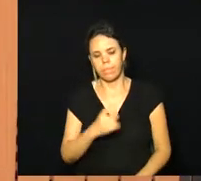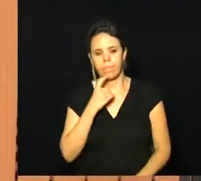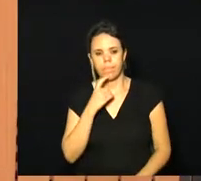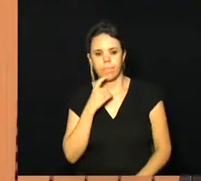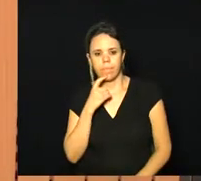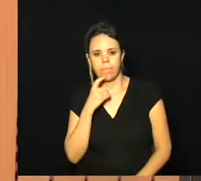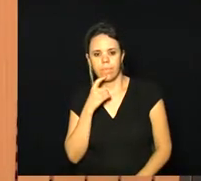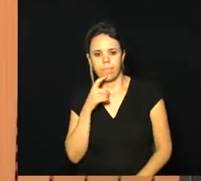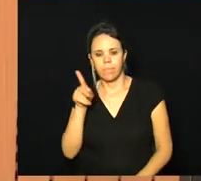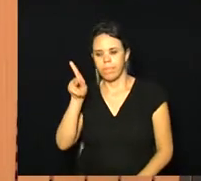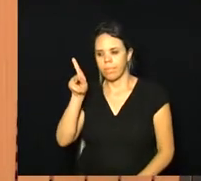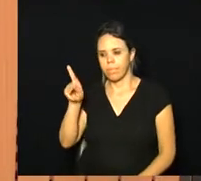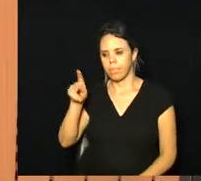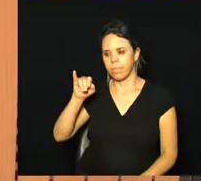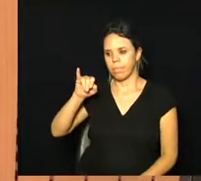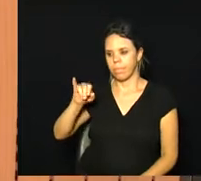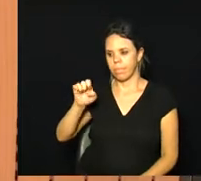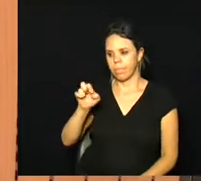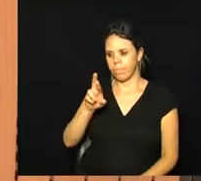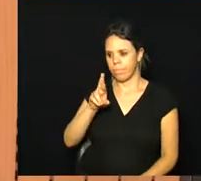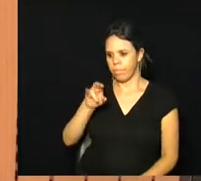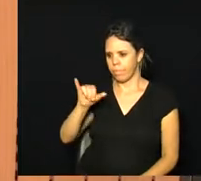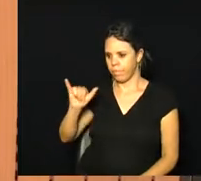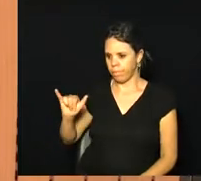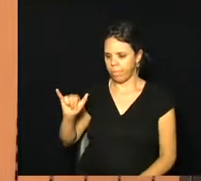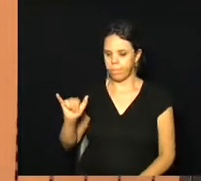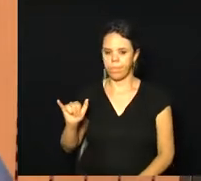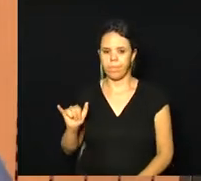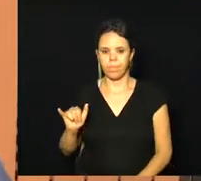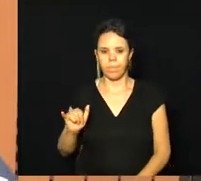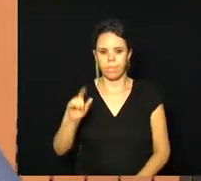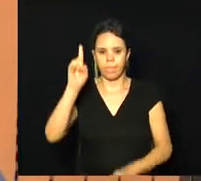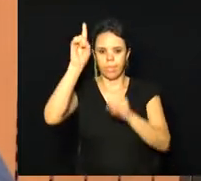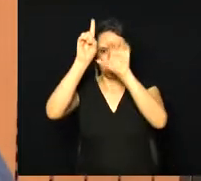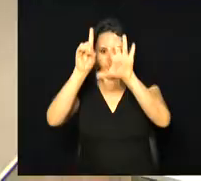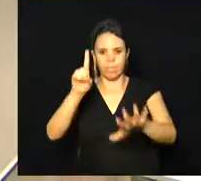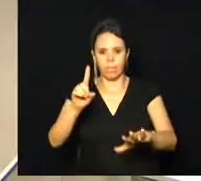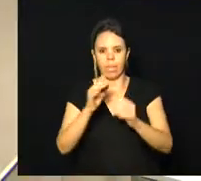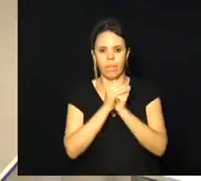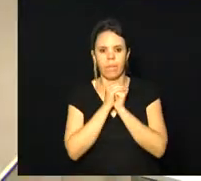campineiro a Pierre Henrique Santiago da Silva. E que Deus nos abençoe.